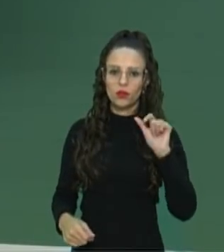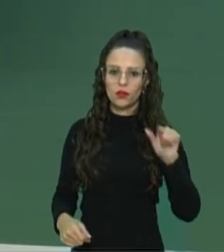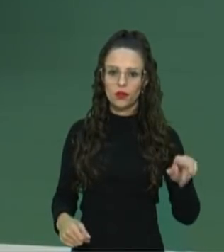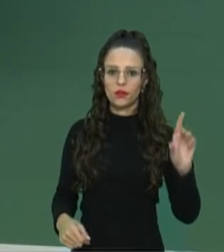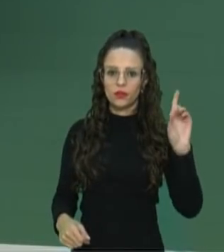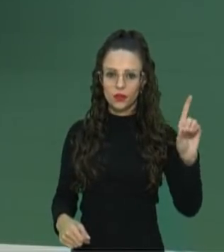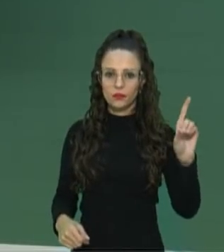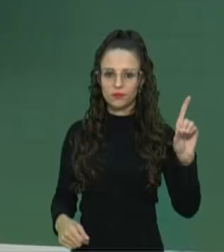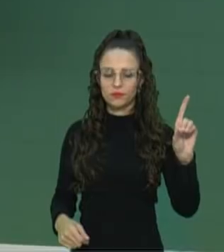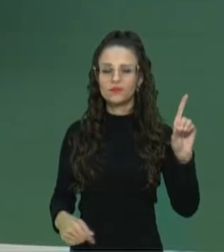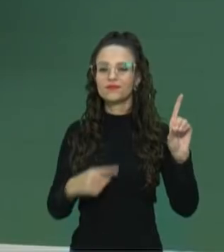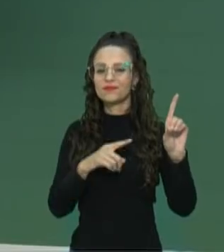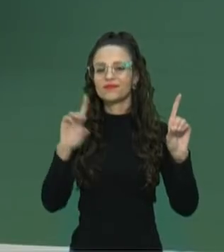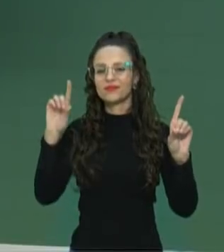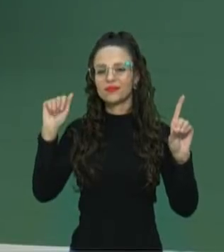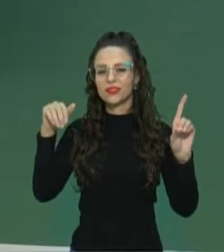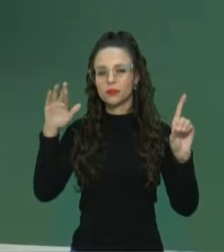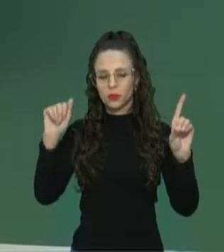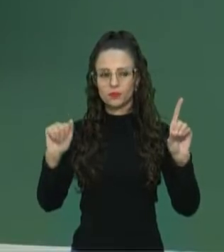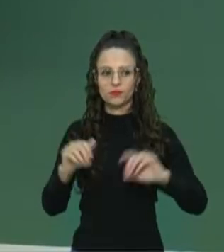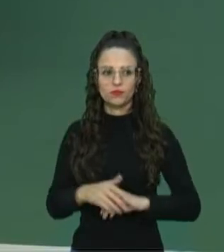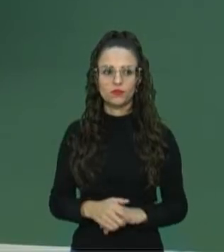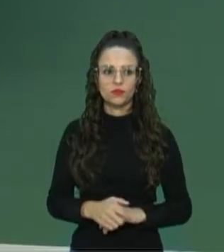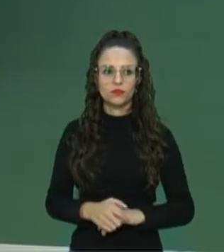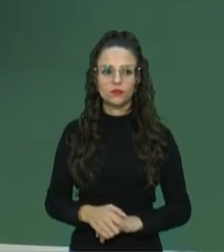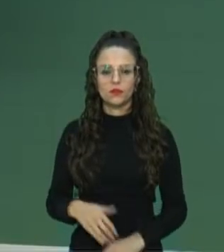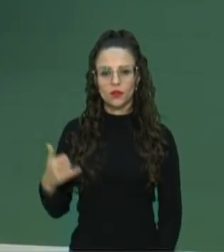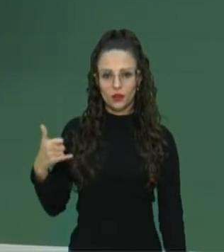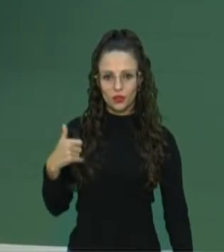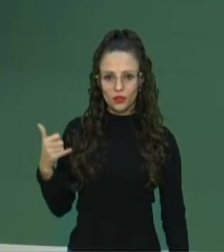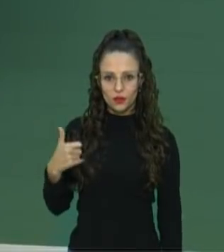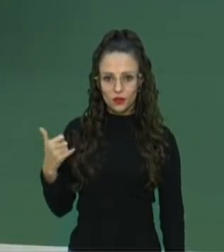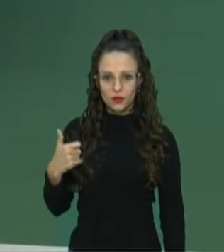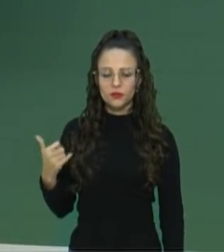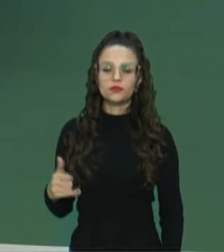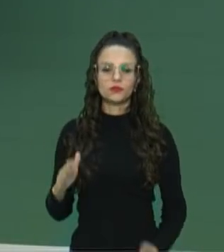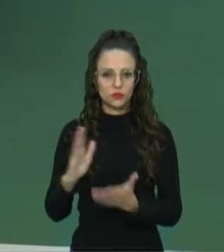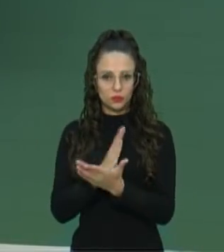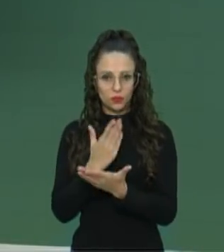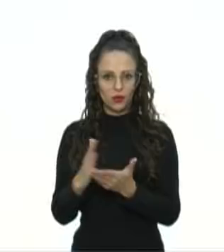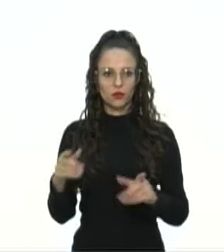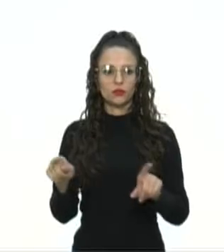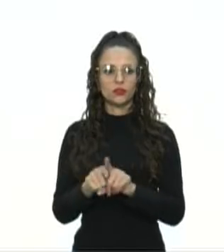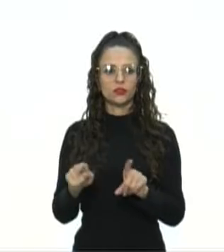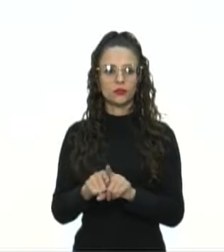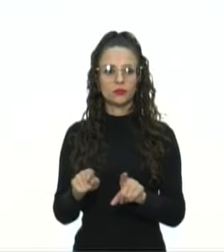D de dama, né? O segundo idade, então os atletas são classificados por idade, e o